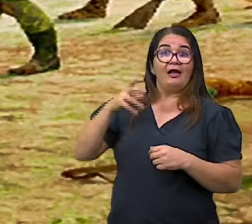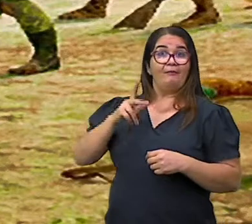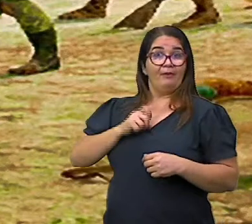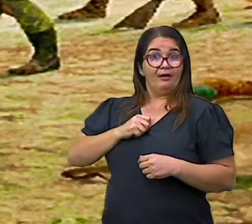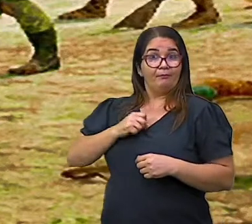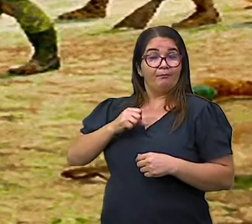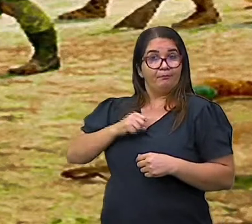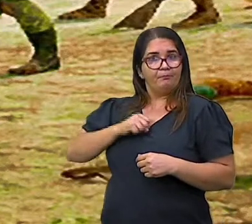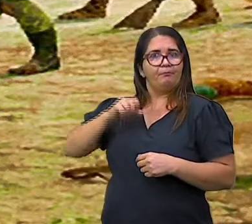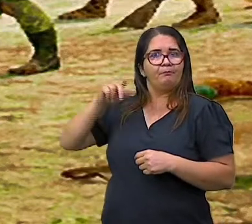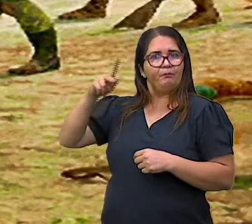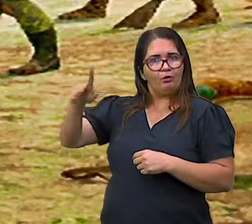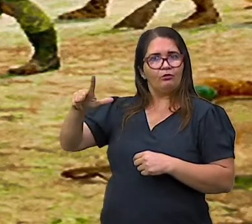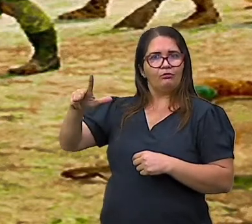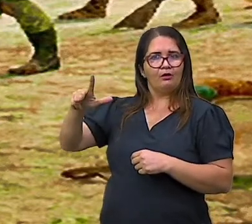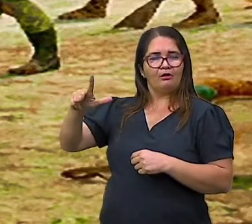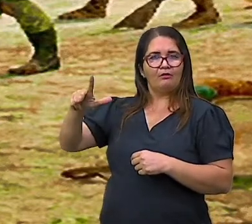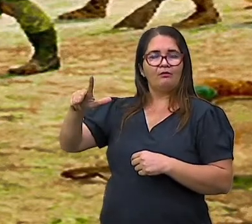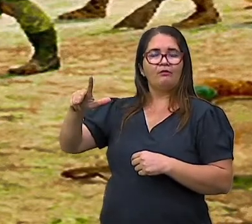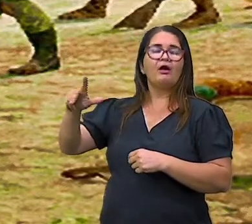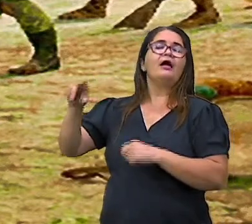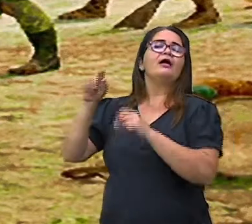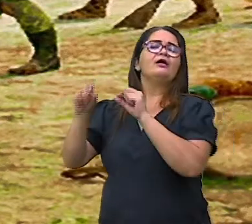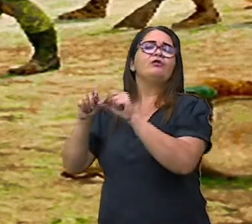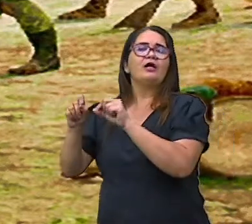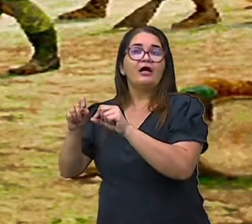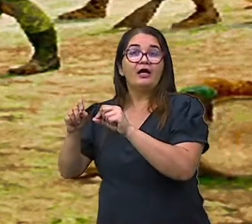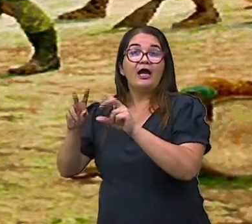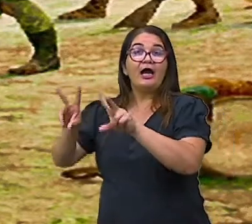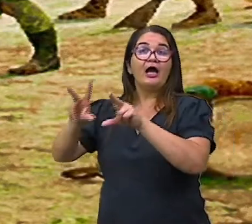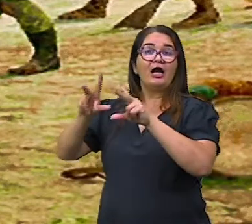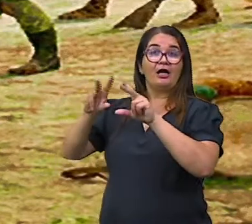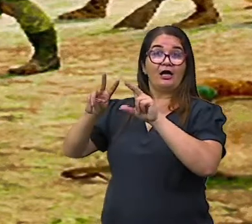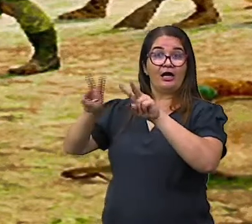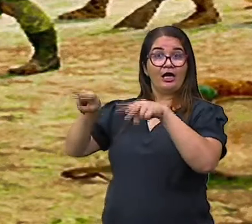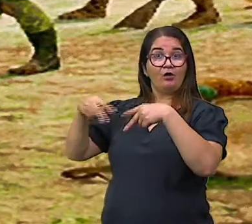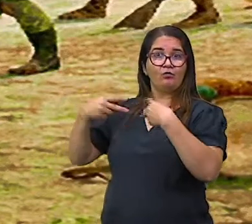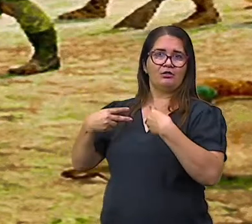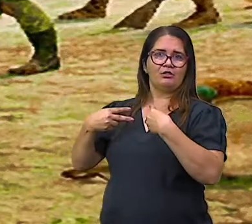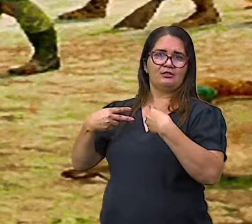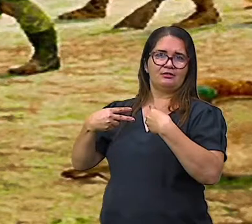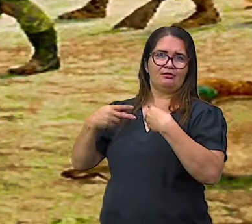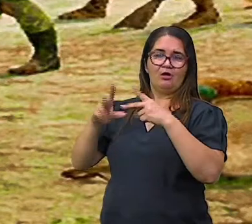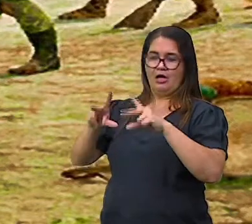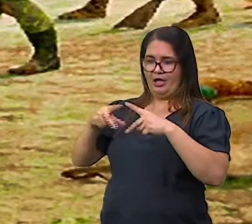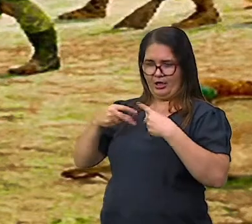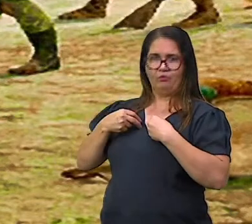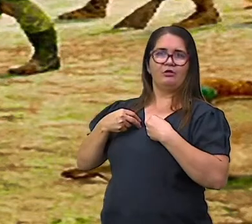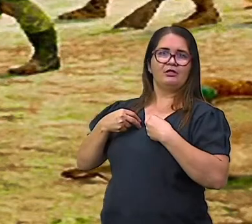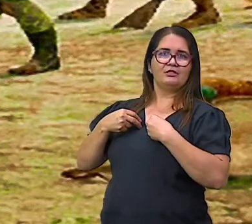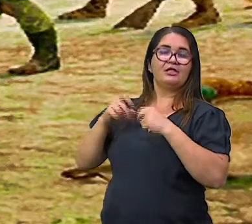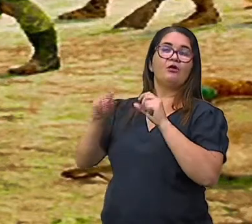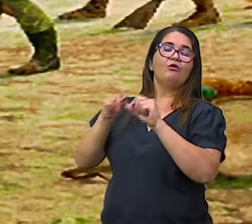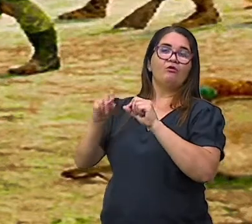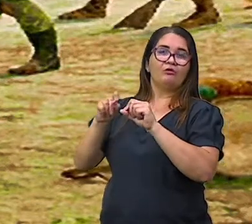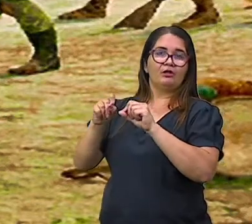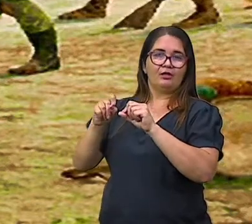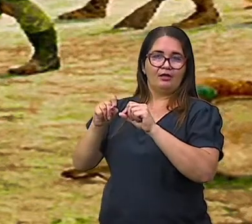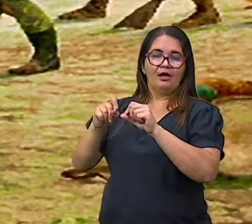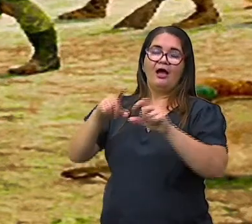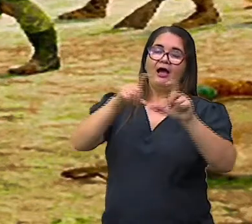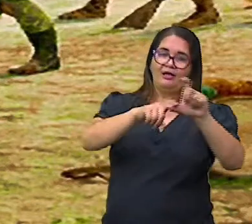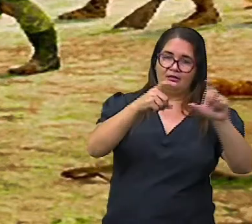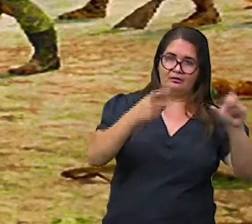de negociações mediadas pela Inglaterra. Também a outorga